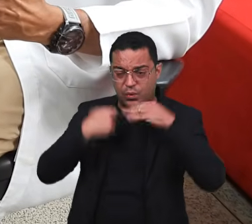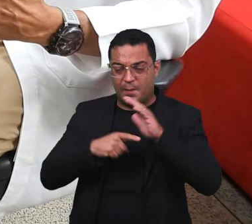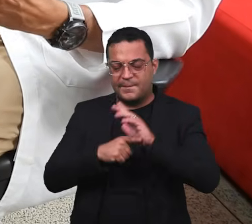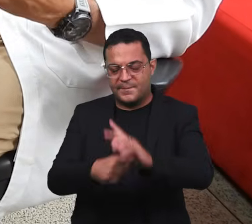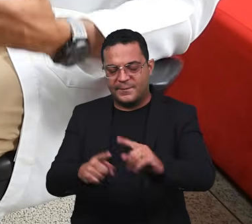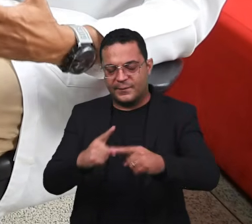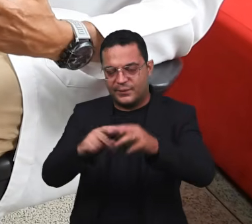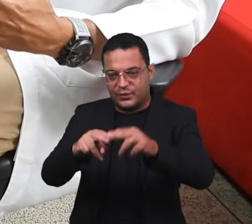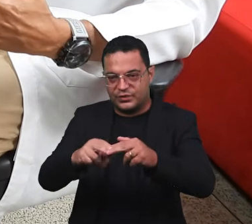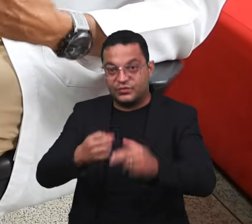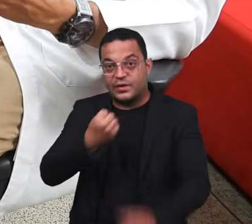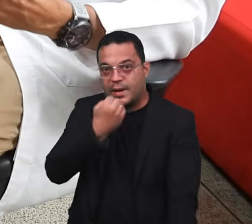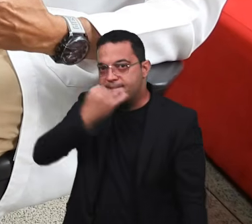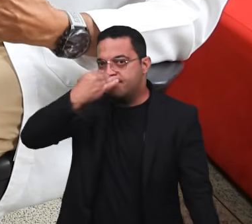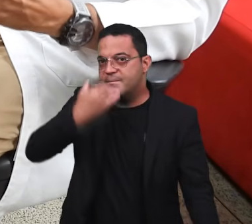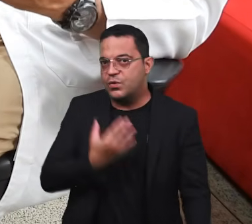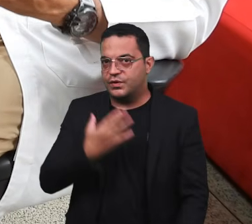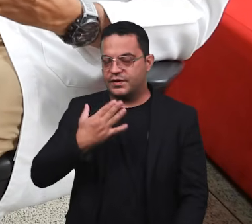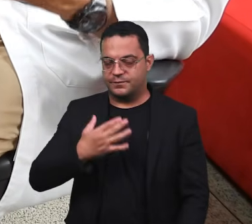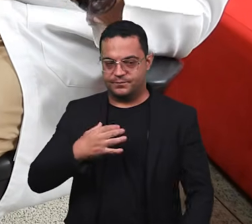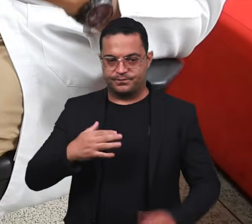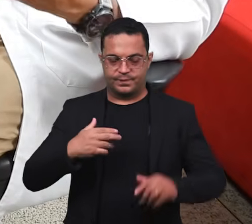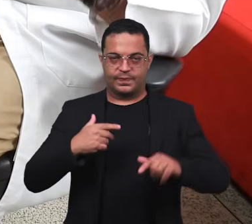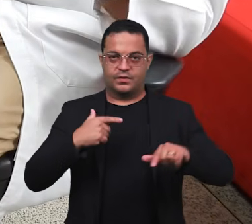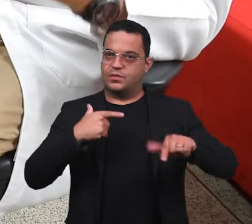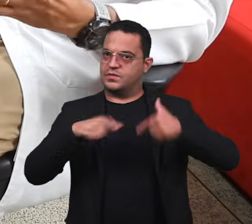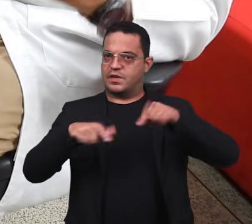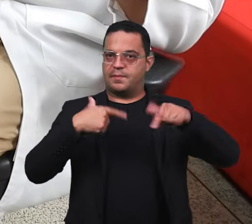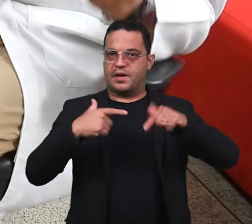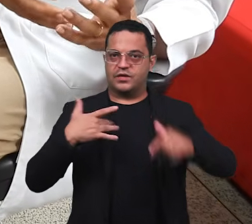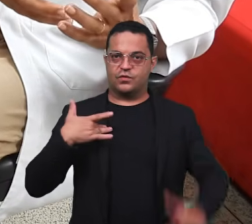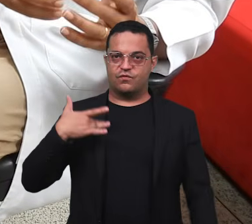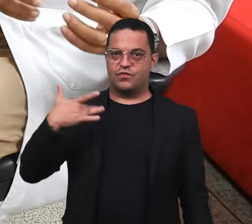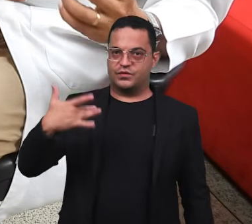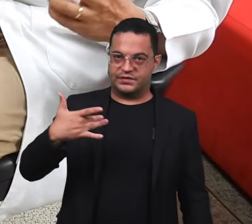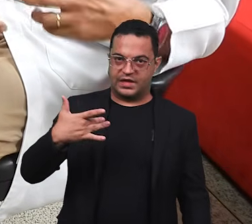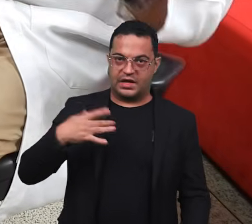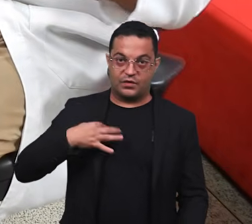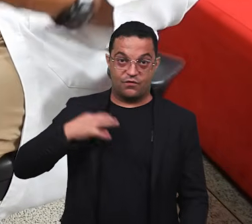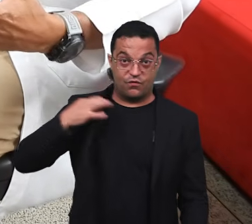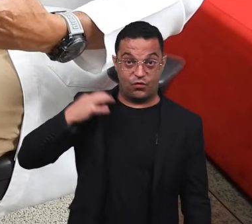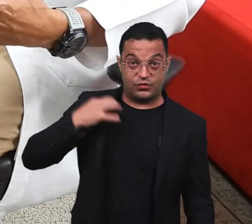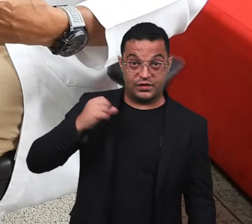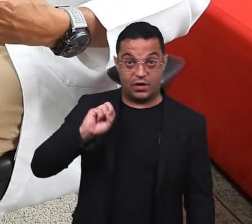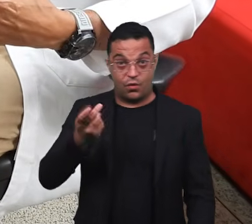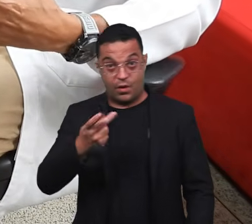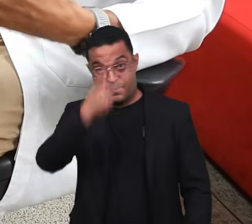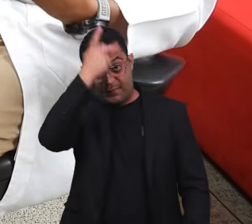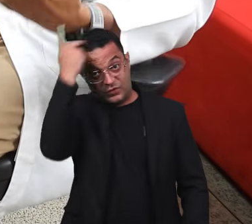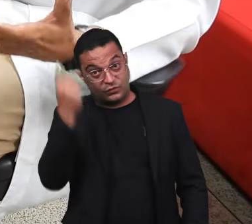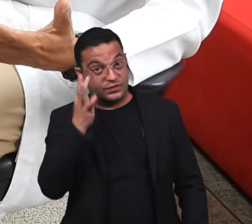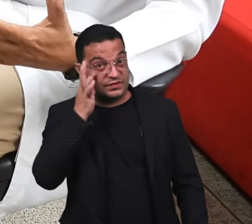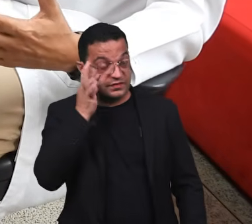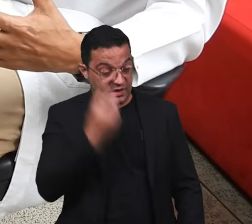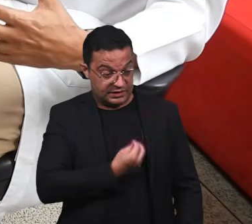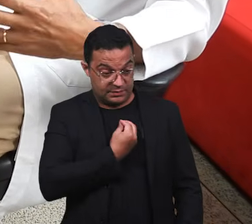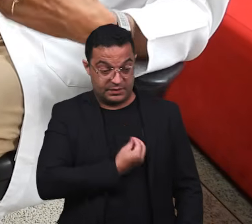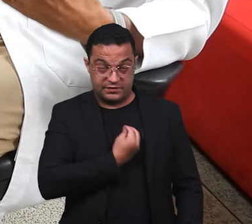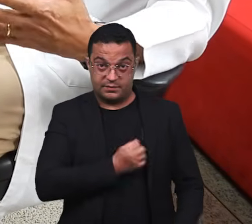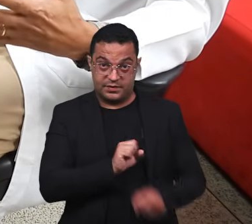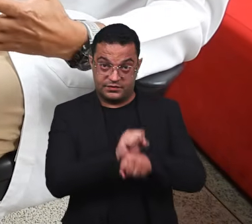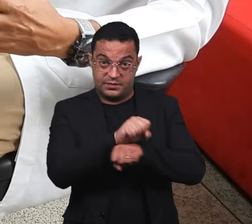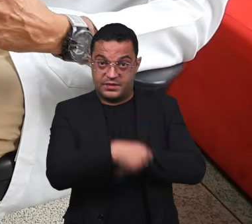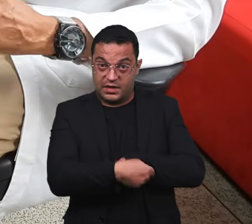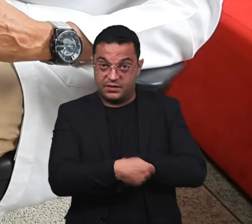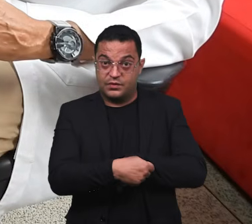muito bom quando o seminarista e o voluntário vem preparado espiritualmente e também com esses cuidados com relação